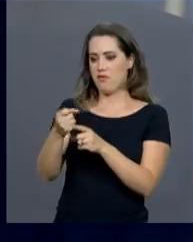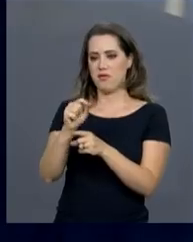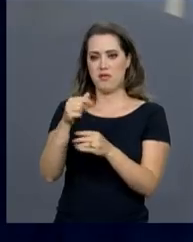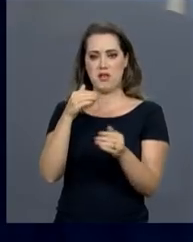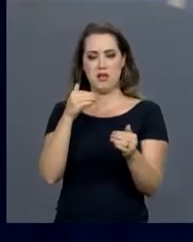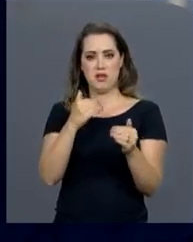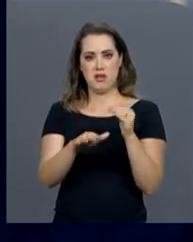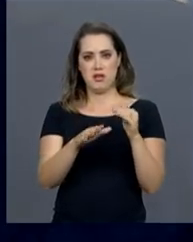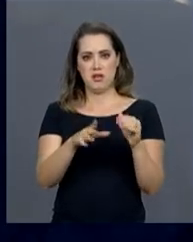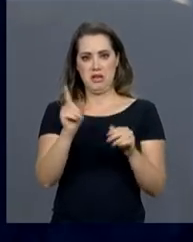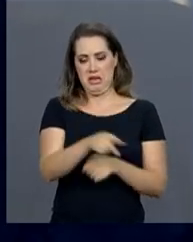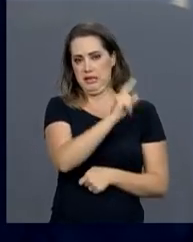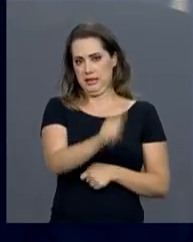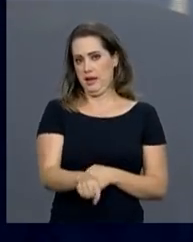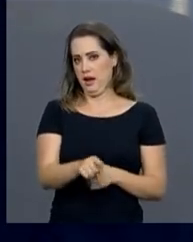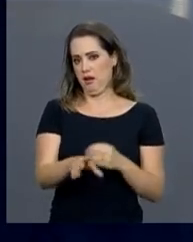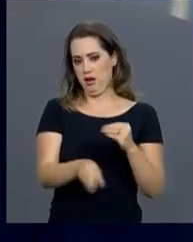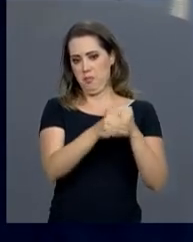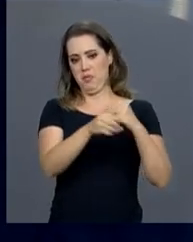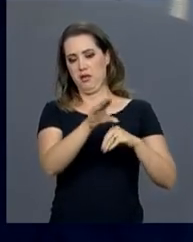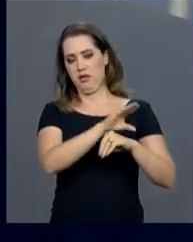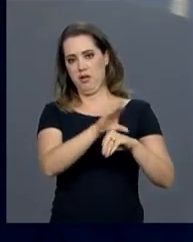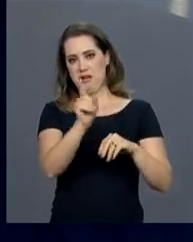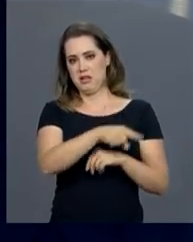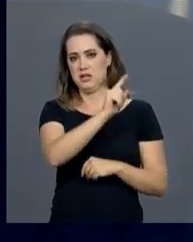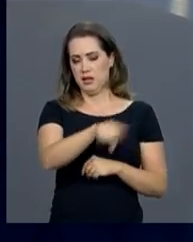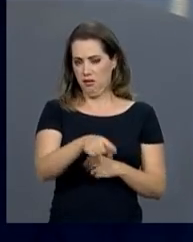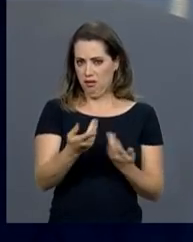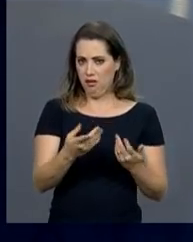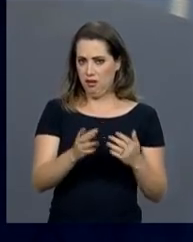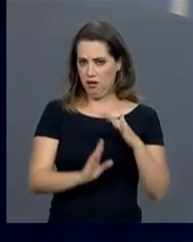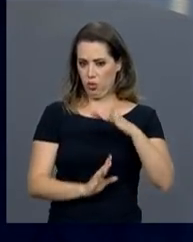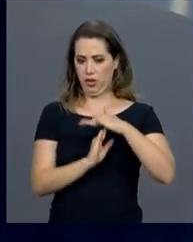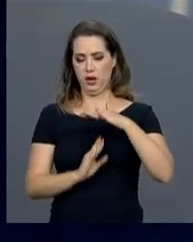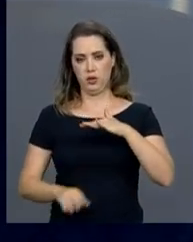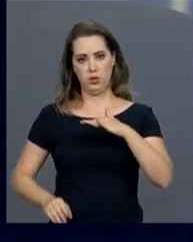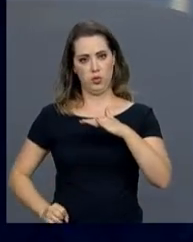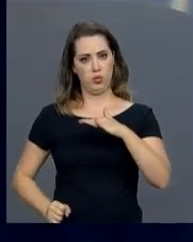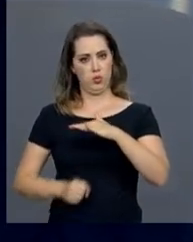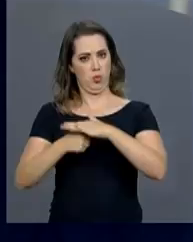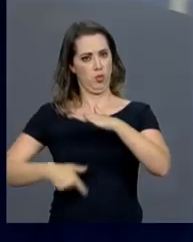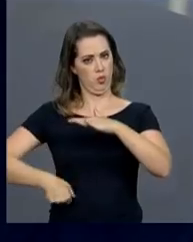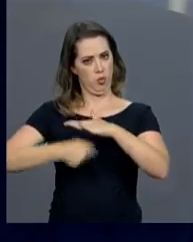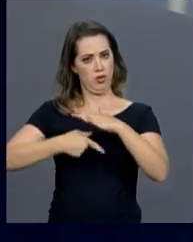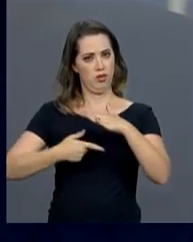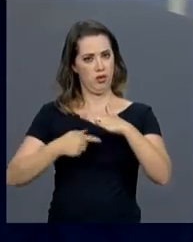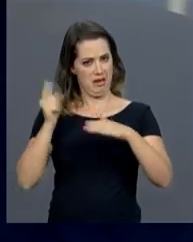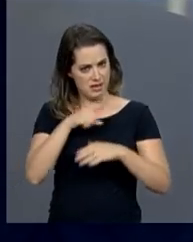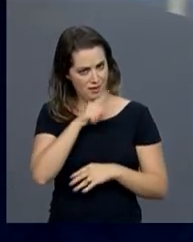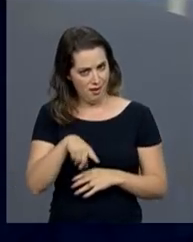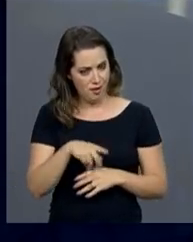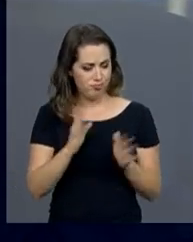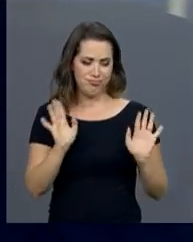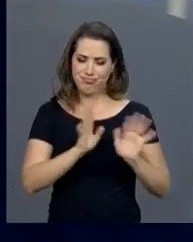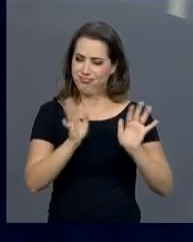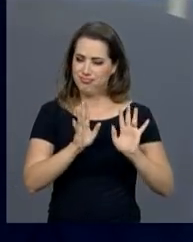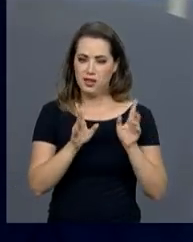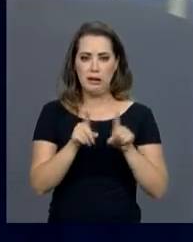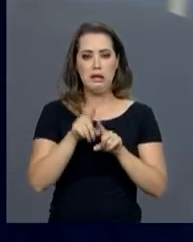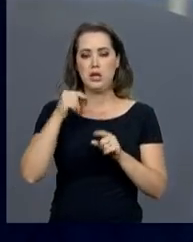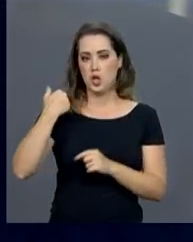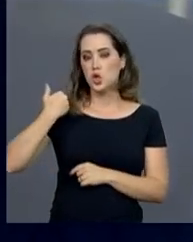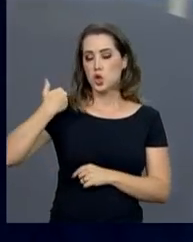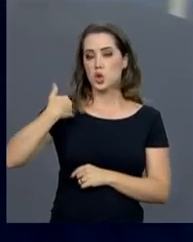e portanto consiga apoio no congresso para derrubar o teto dos gastos por disse mais eu disse olhe nós pegamos uma inflação de mais